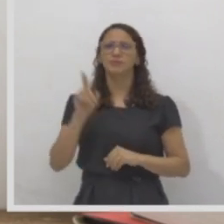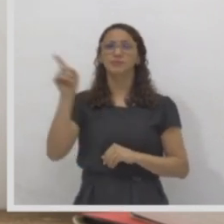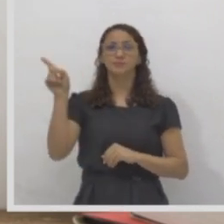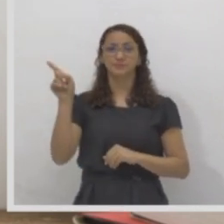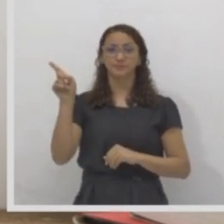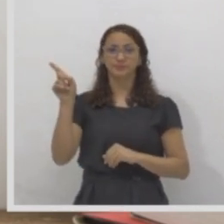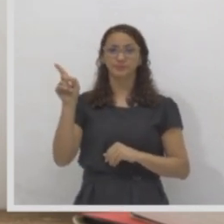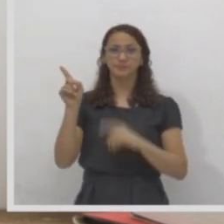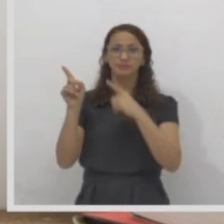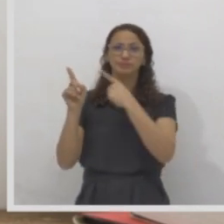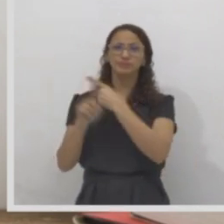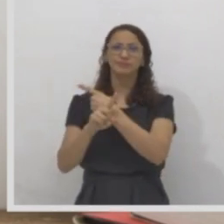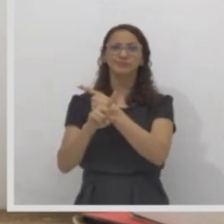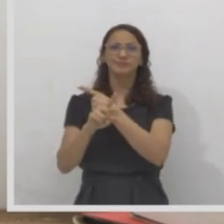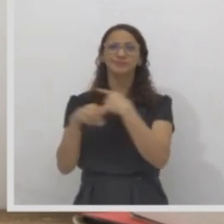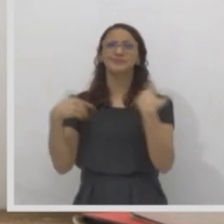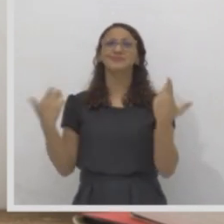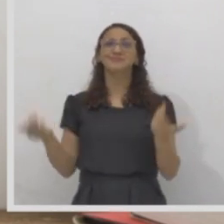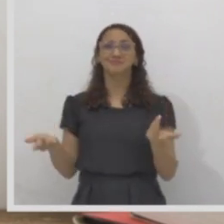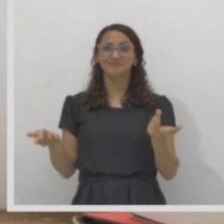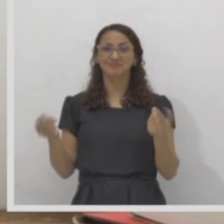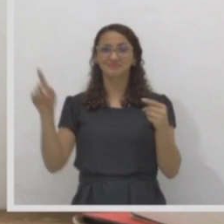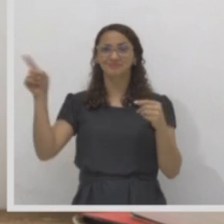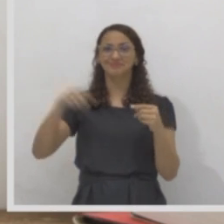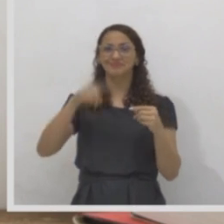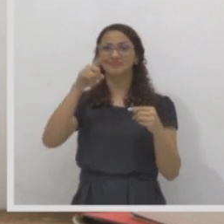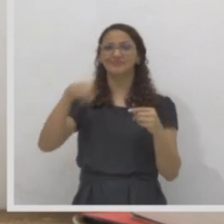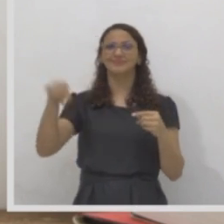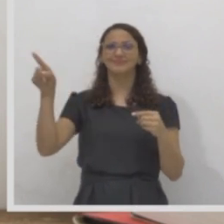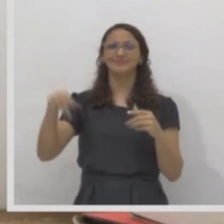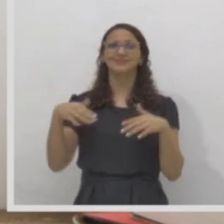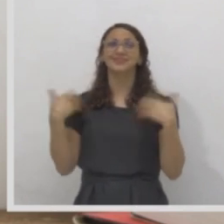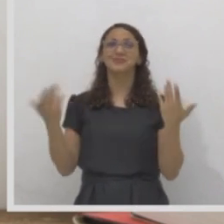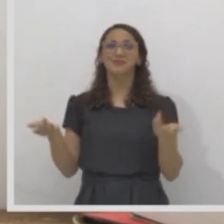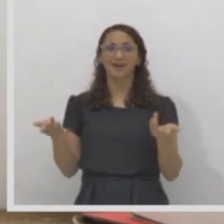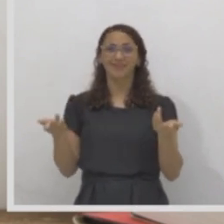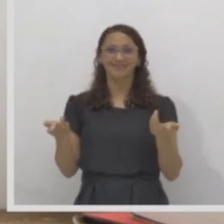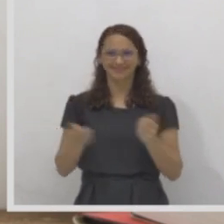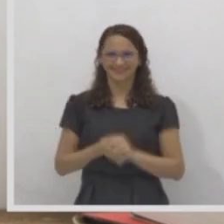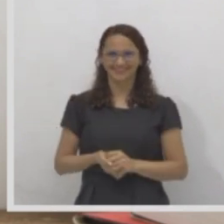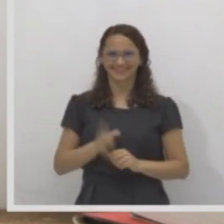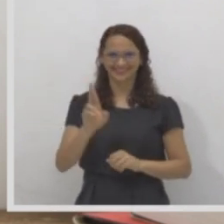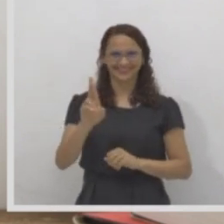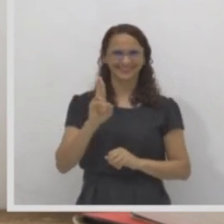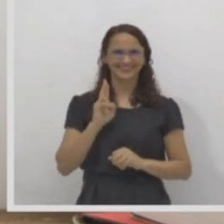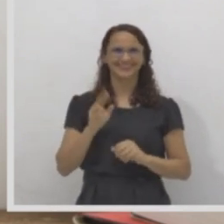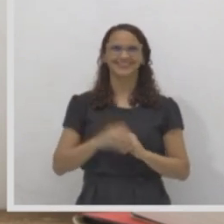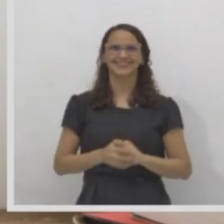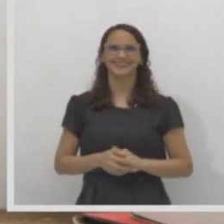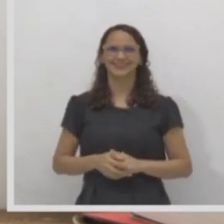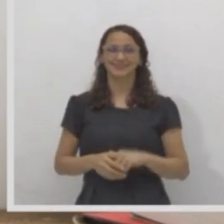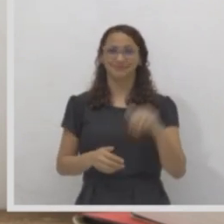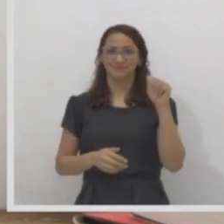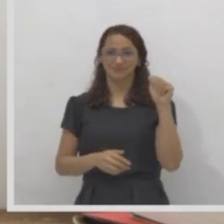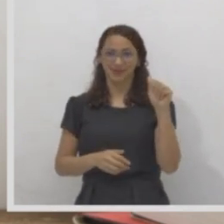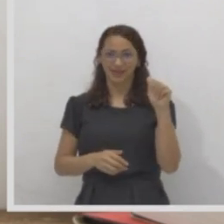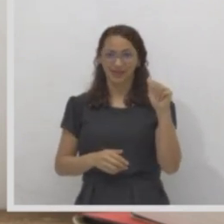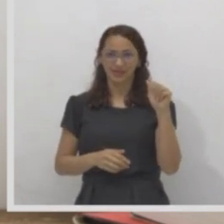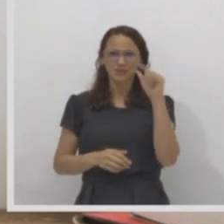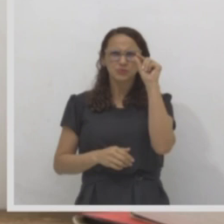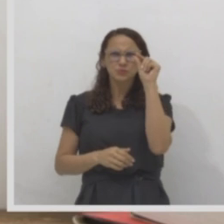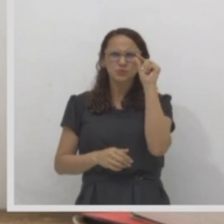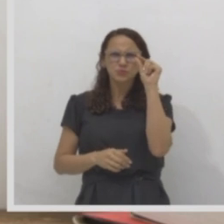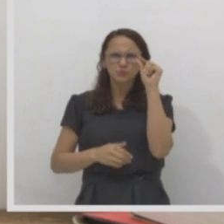e reservatório. Vamos conseguir aí ligar no lugar certo? Vamos acompanhar a resposta. Ser muito pequeno